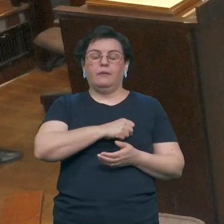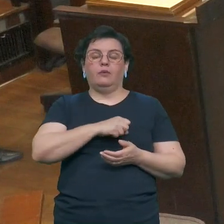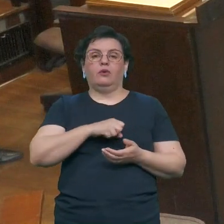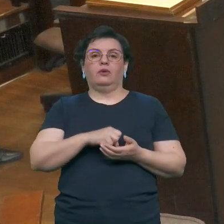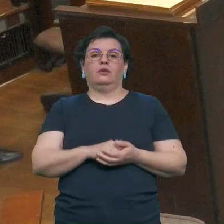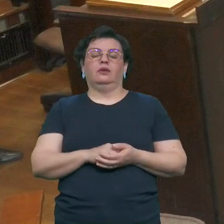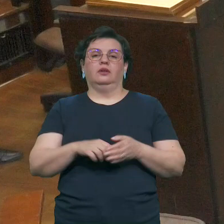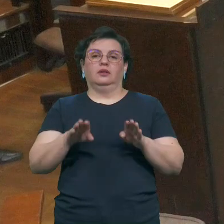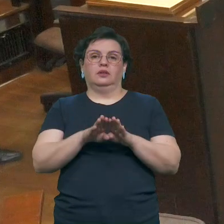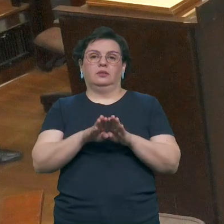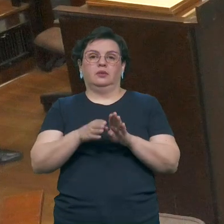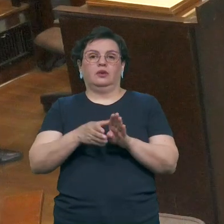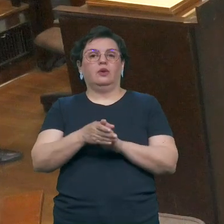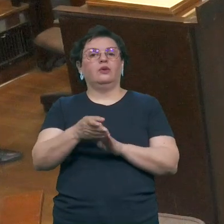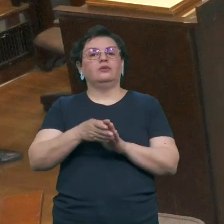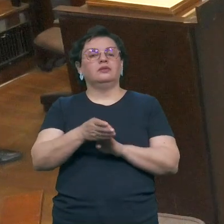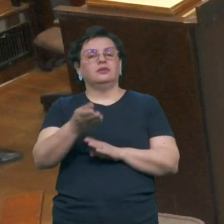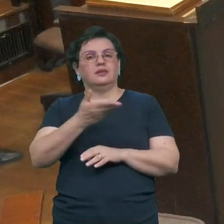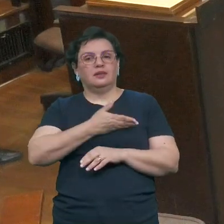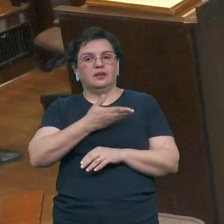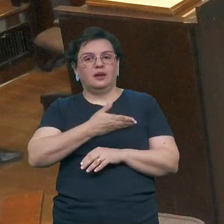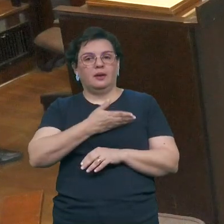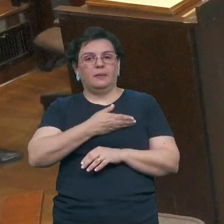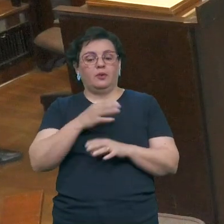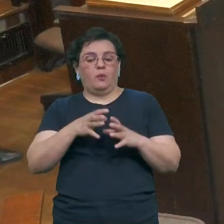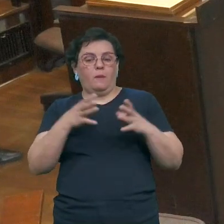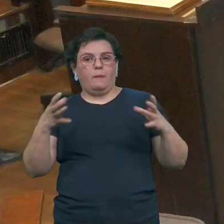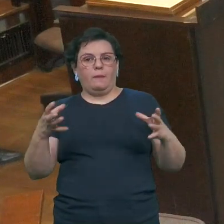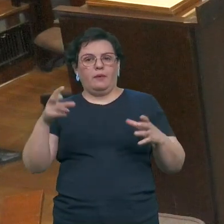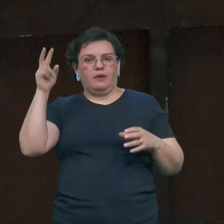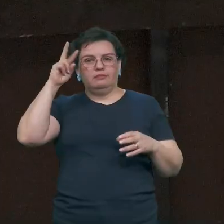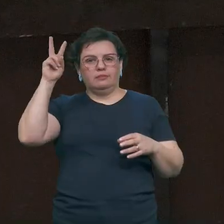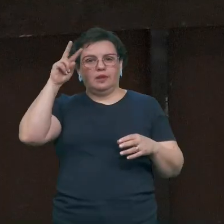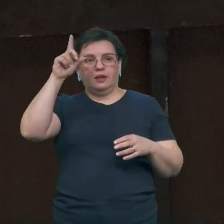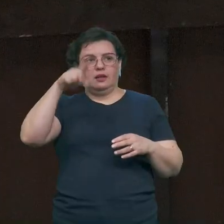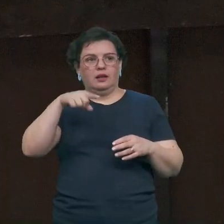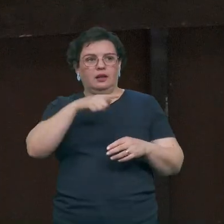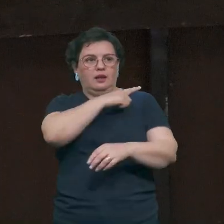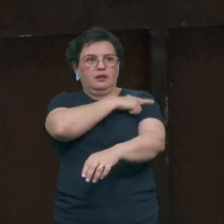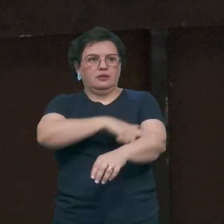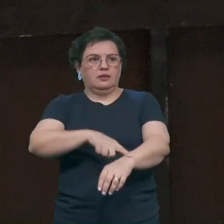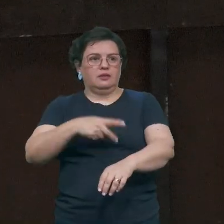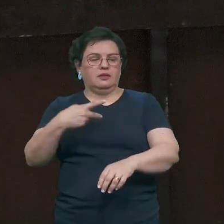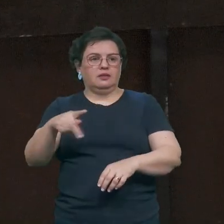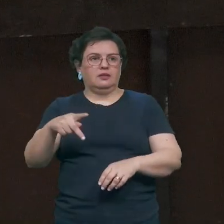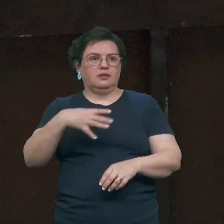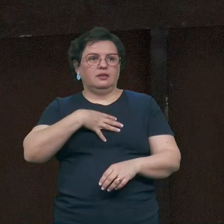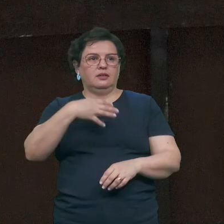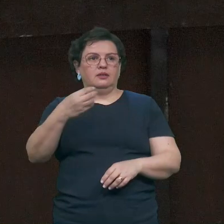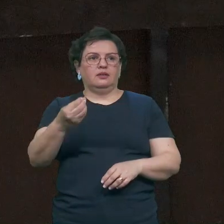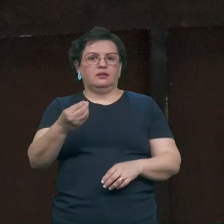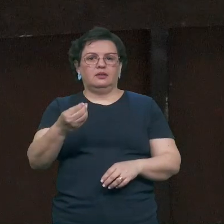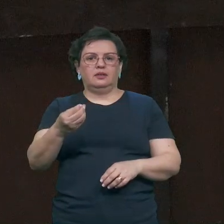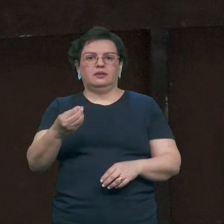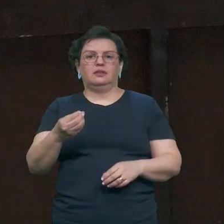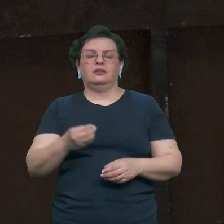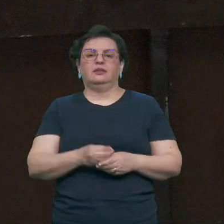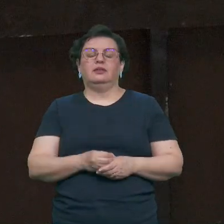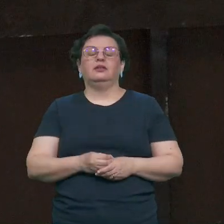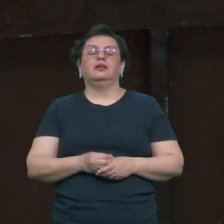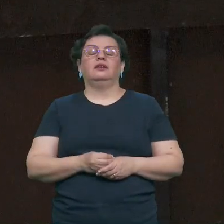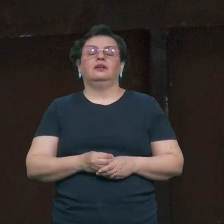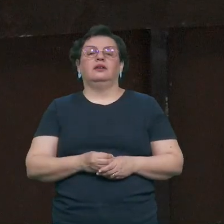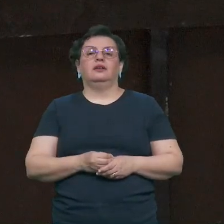É conselheira e amiga. Seu maior legado é ter educado seus filhos, netos e bisnetos, e